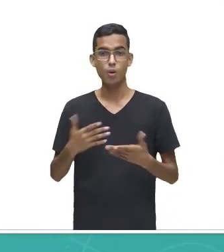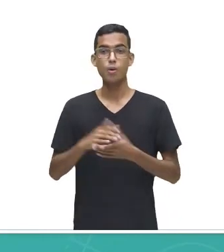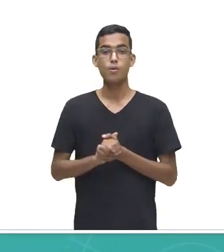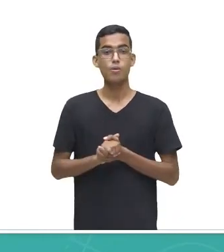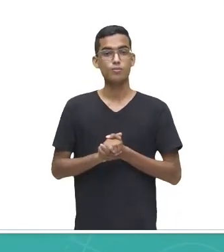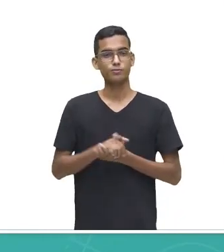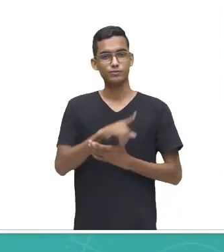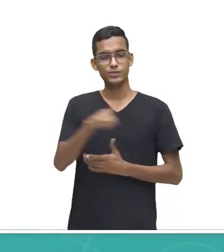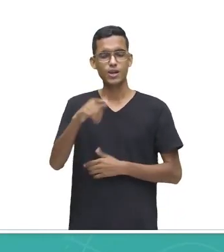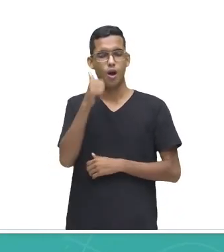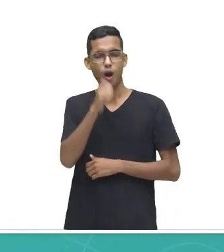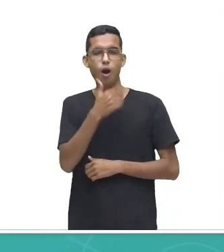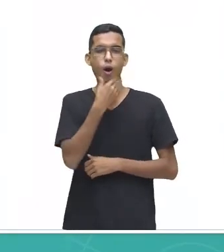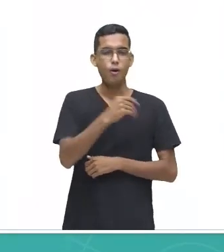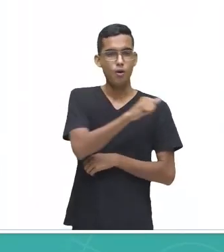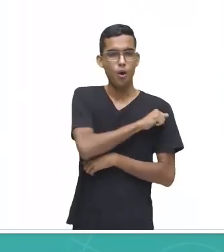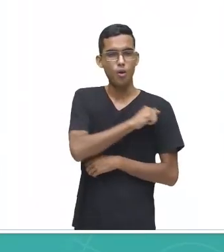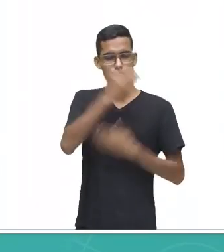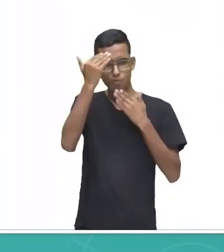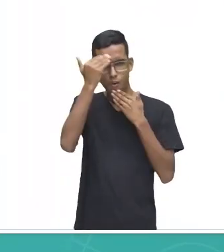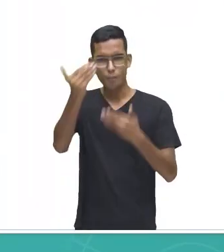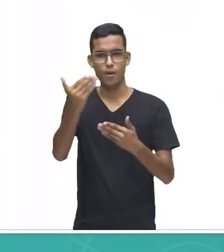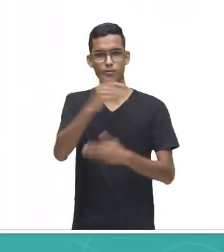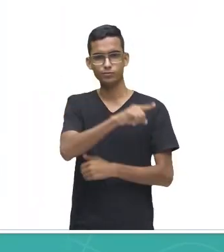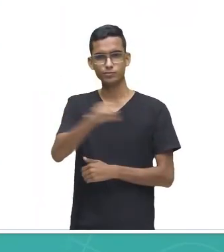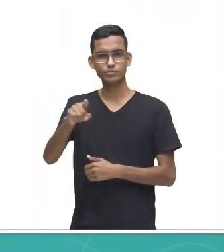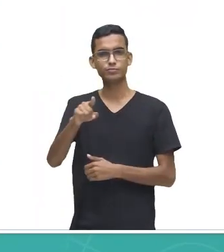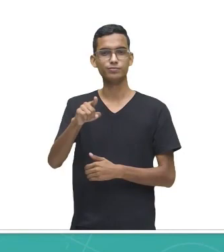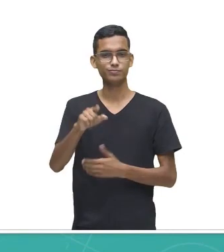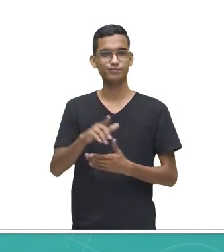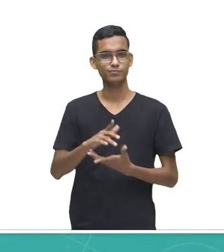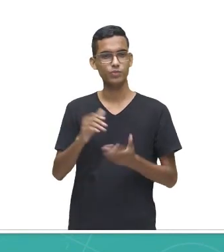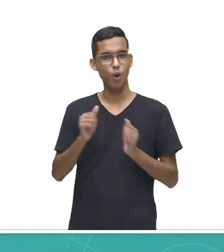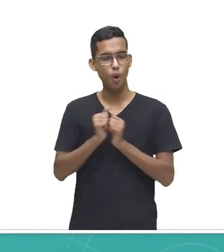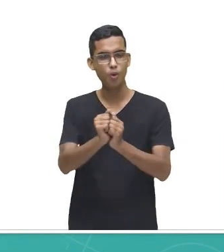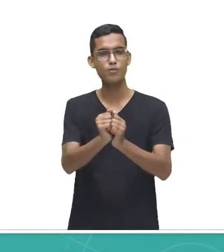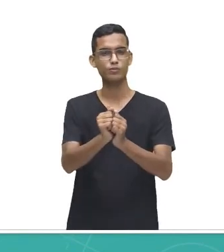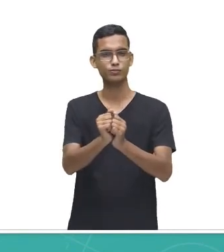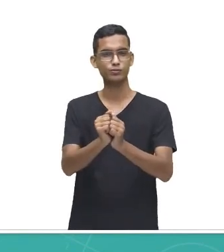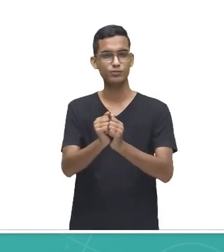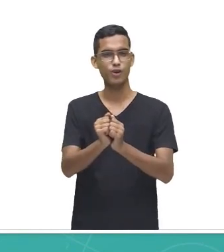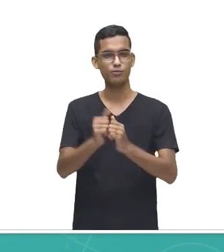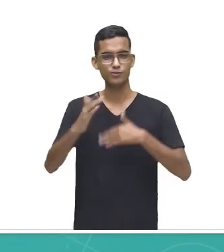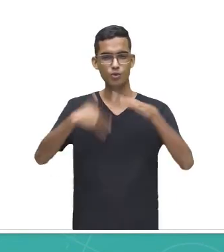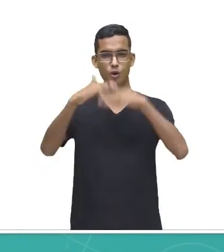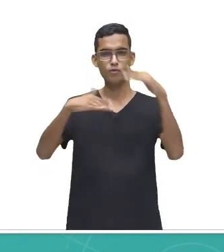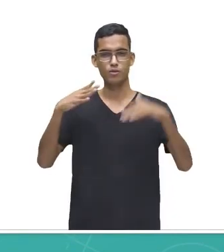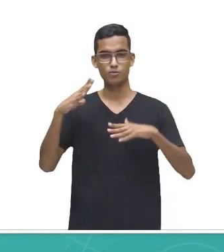minha cara aluna, muito obrigado e vamos que vamos juntos construindo a educação.